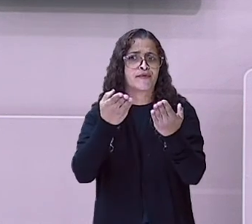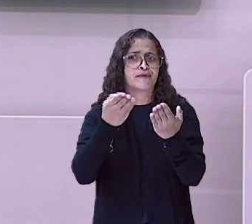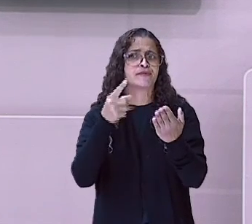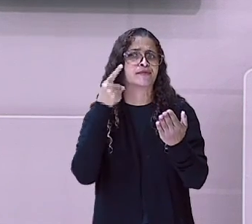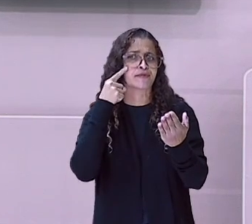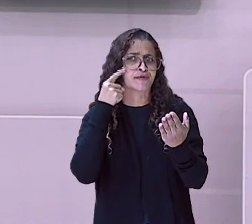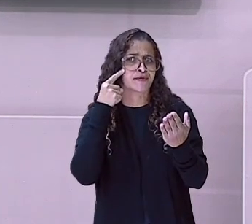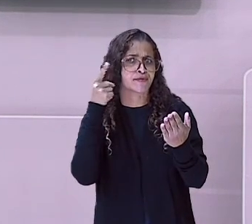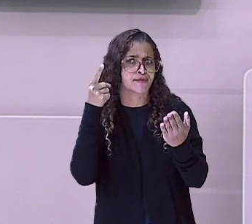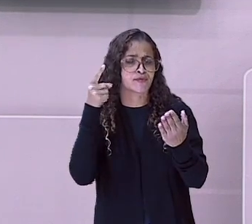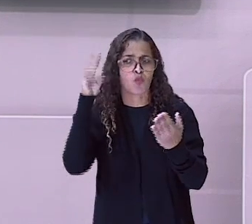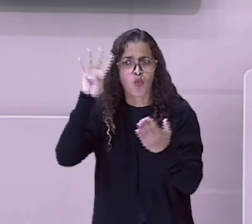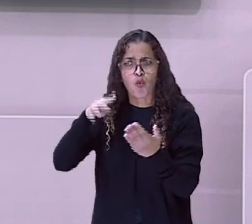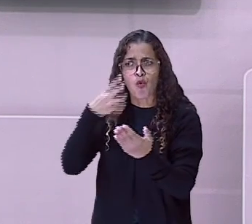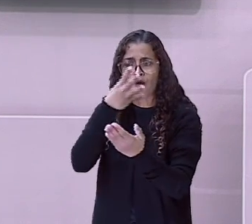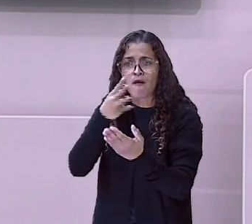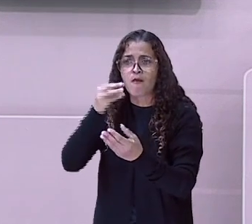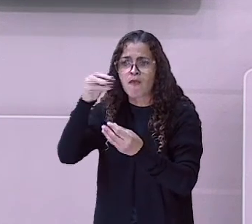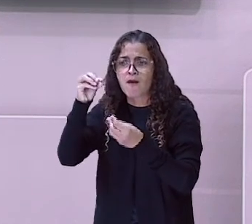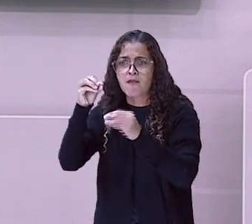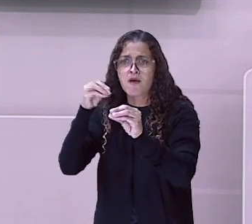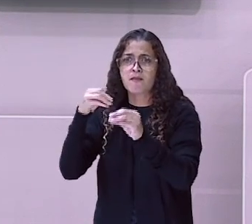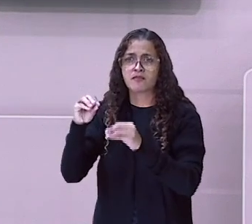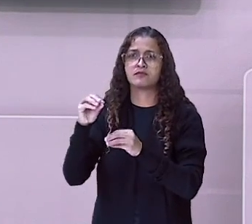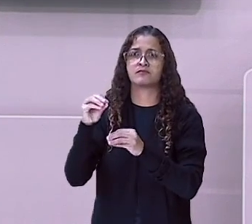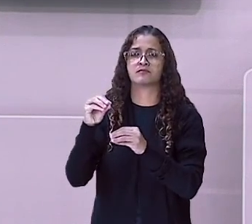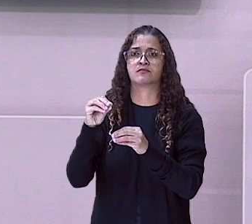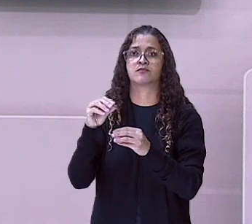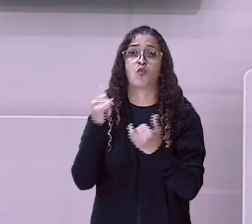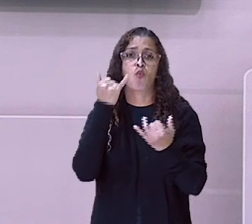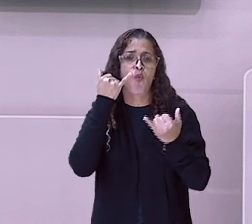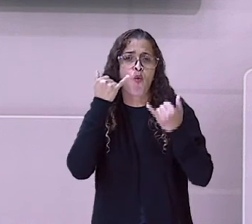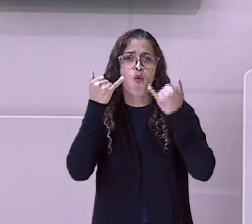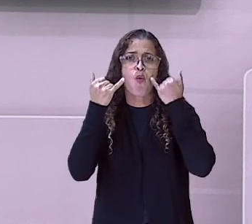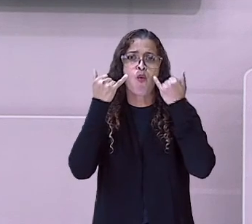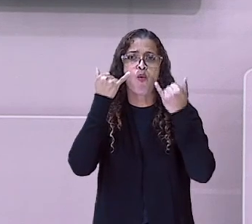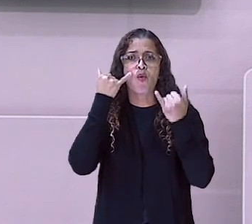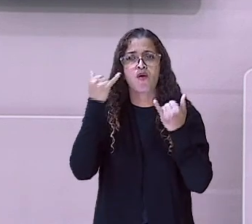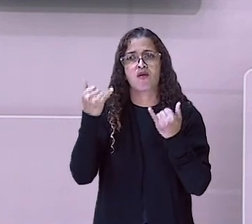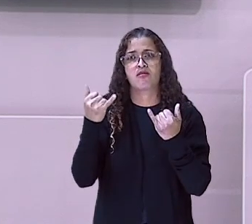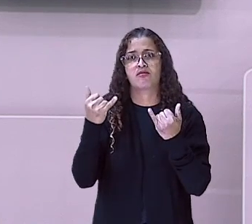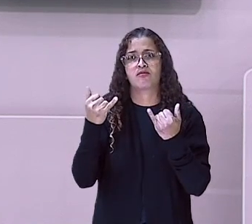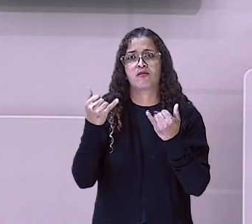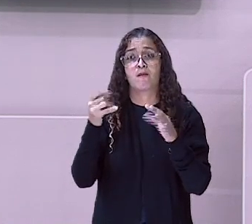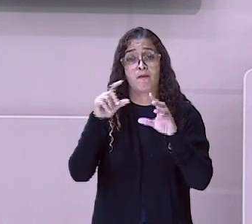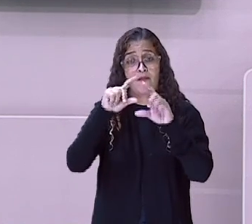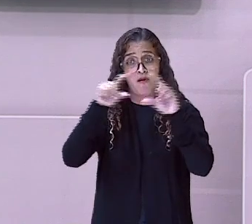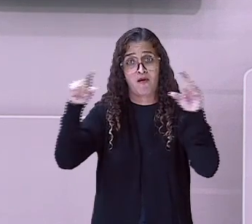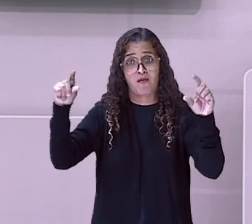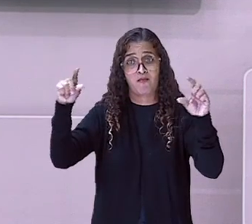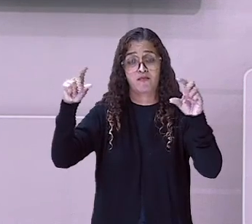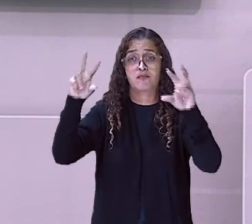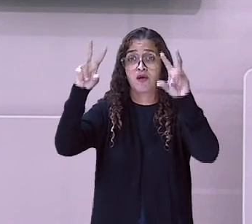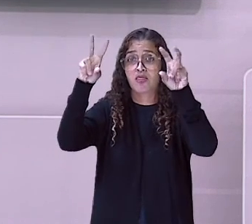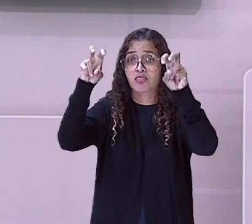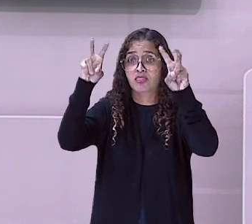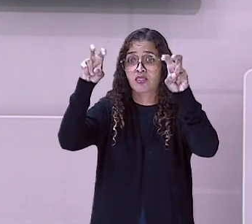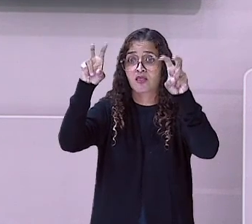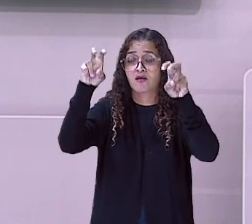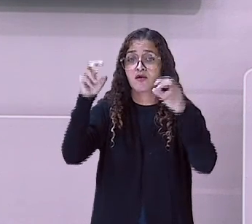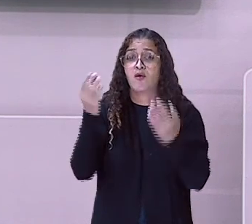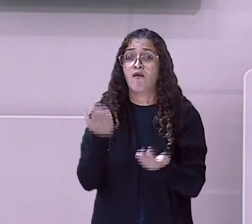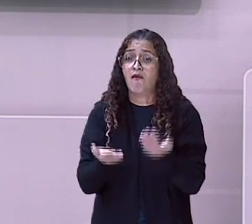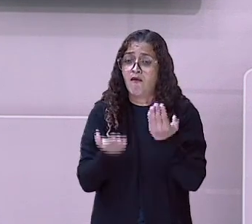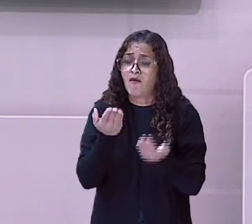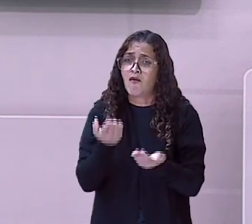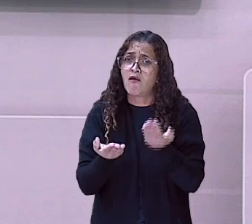Se nós precisamos, se nós temos aí 2 informações, você não vai colocar o alimento e a unidade de